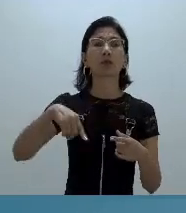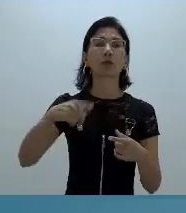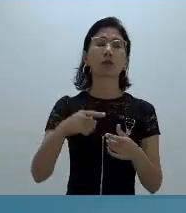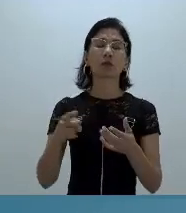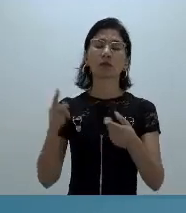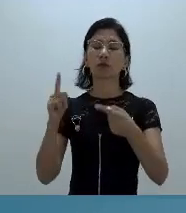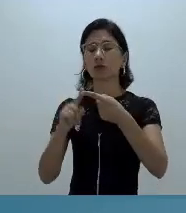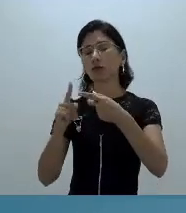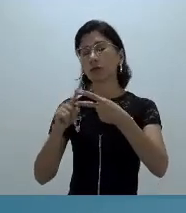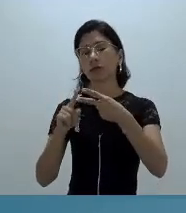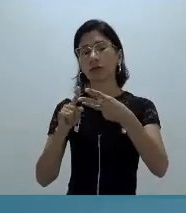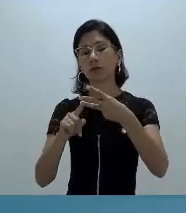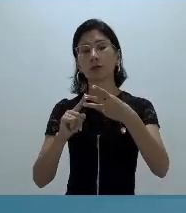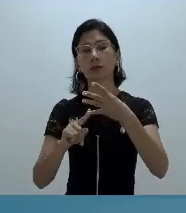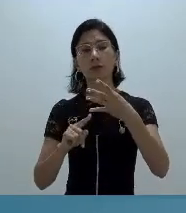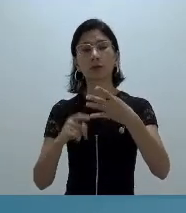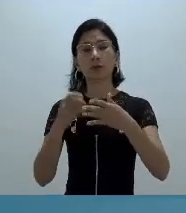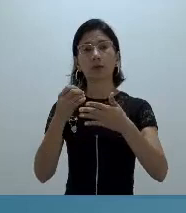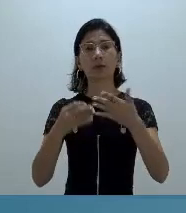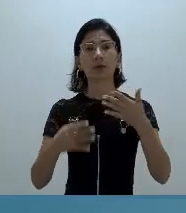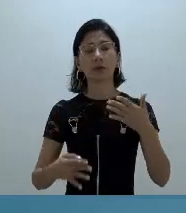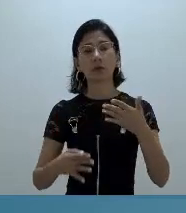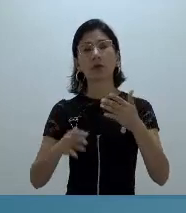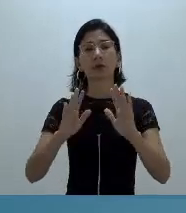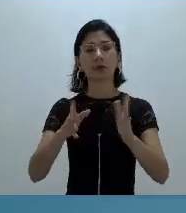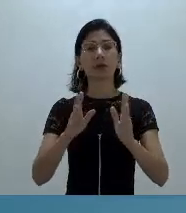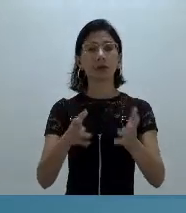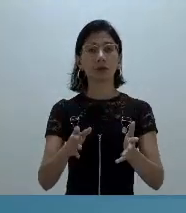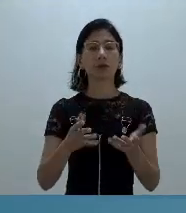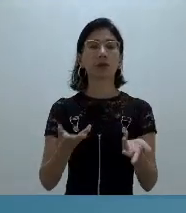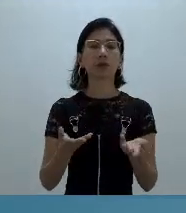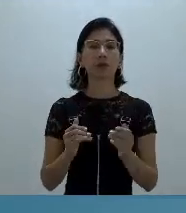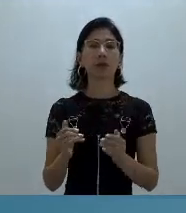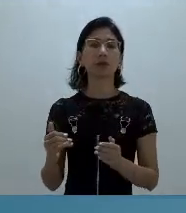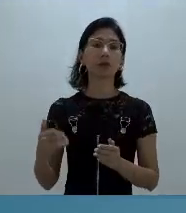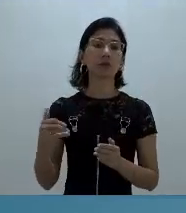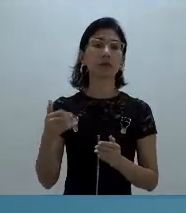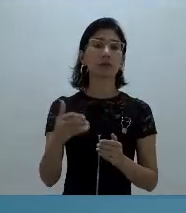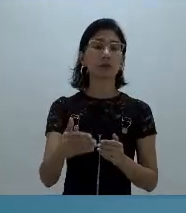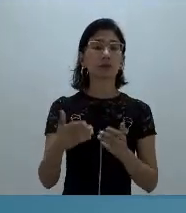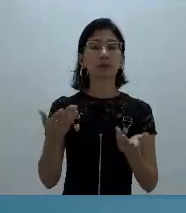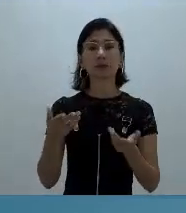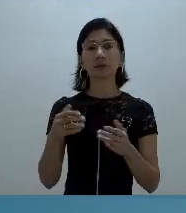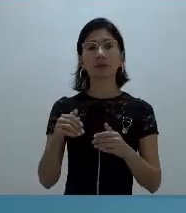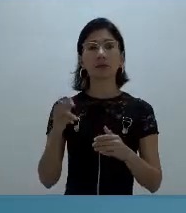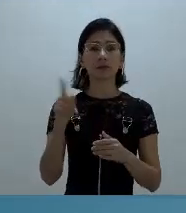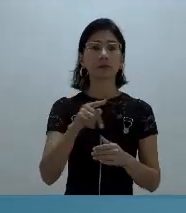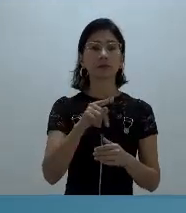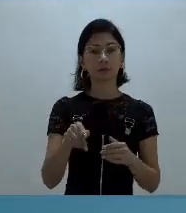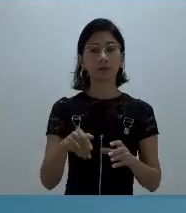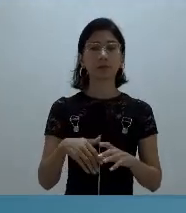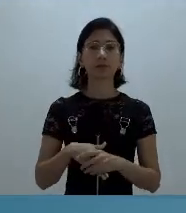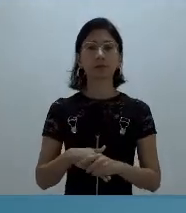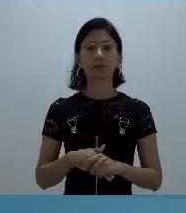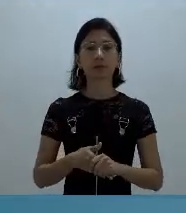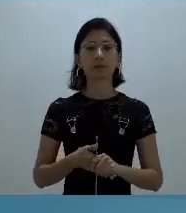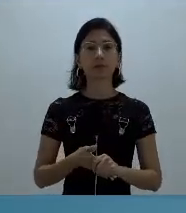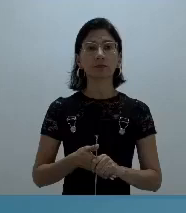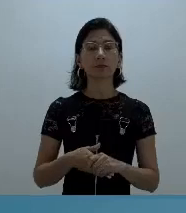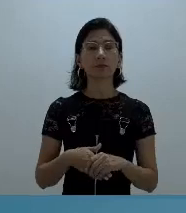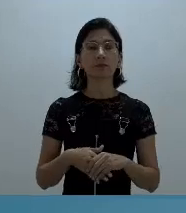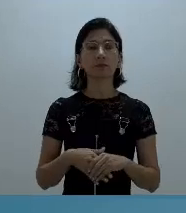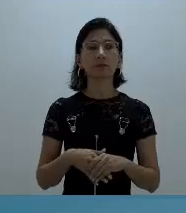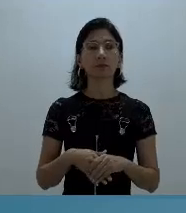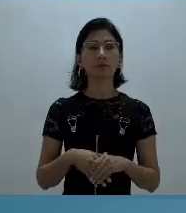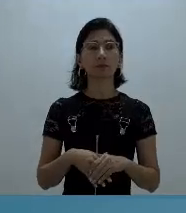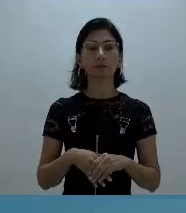recursais possíveis, mas o título executivo transitou em julgado. Por ocasião do cumprimento de sentença,